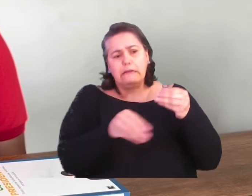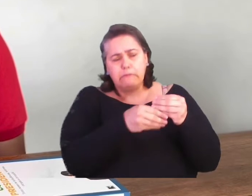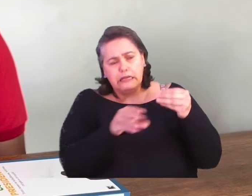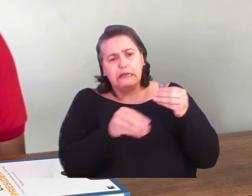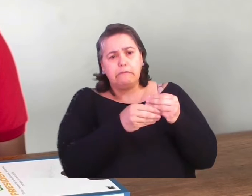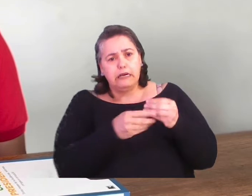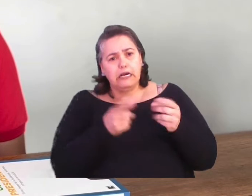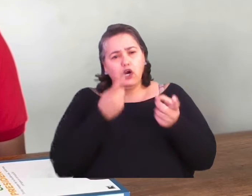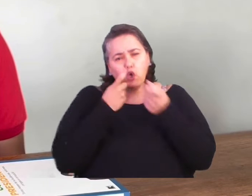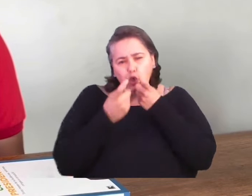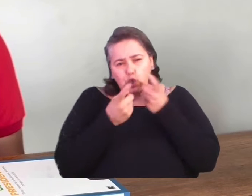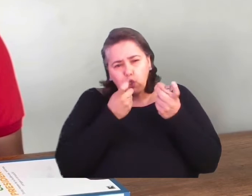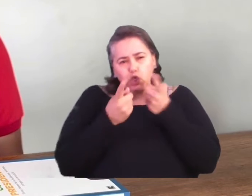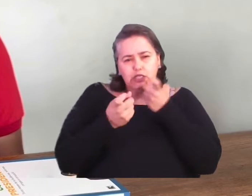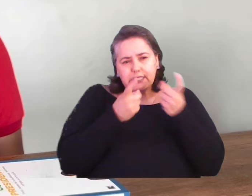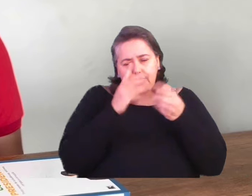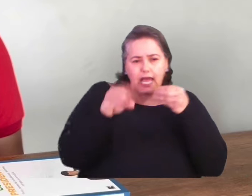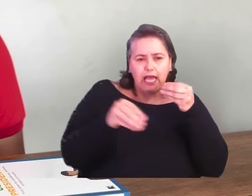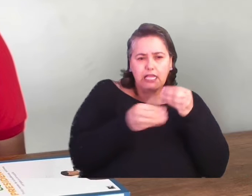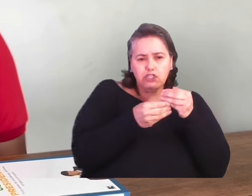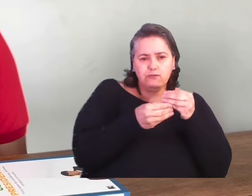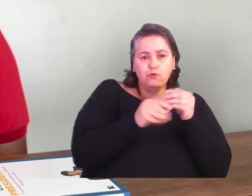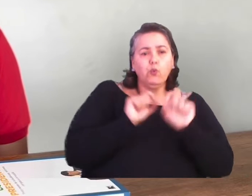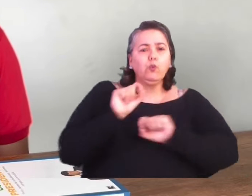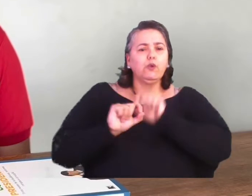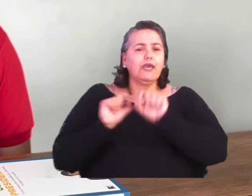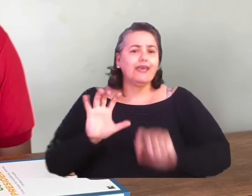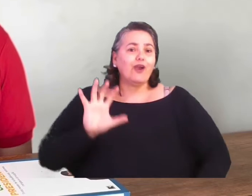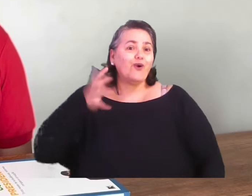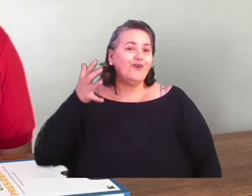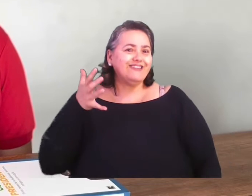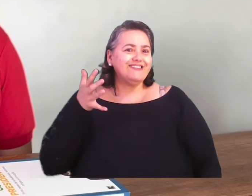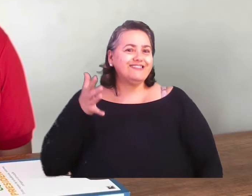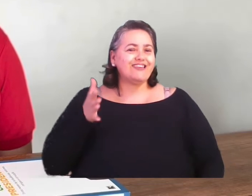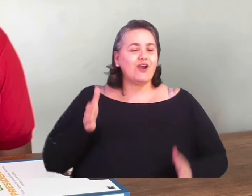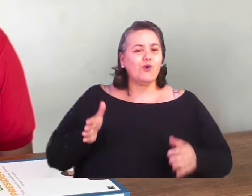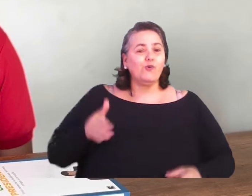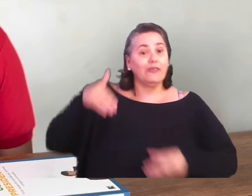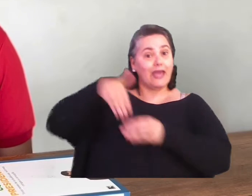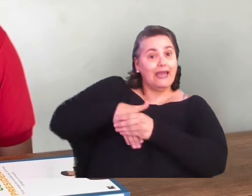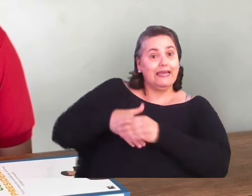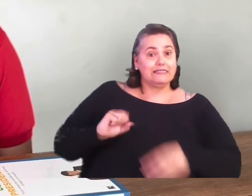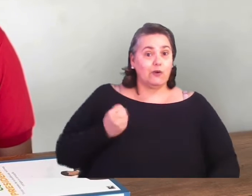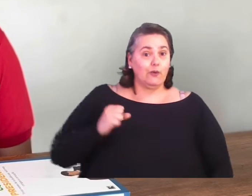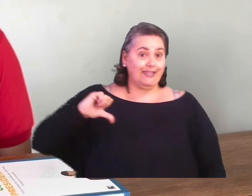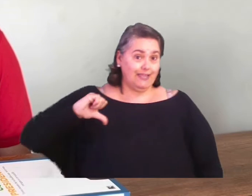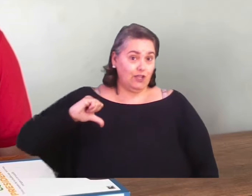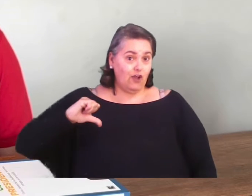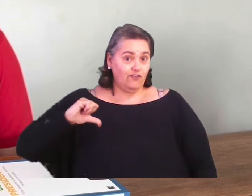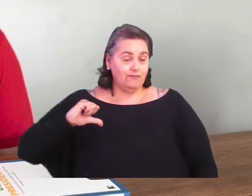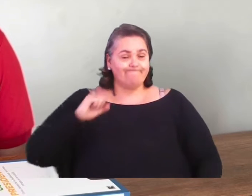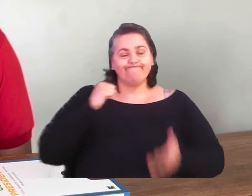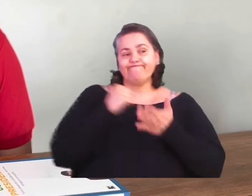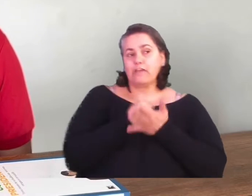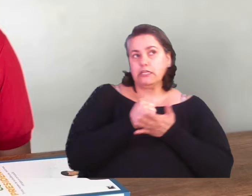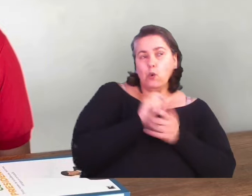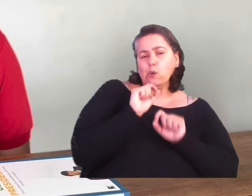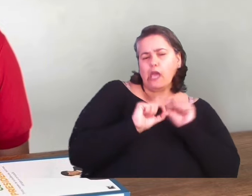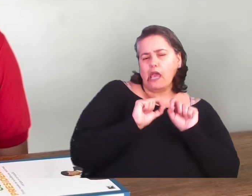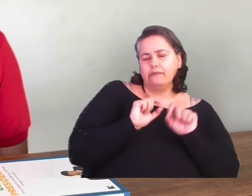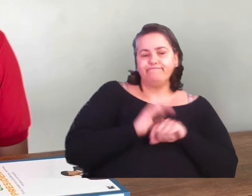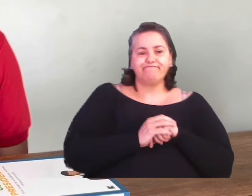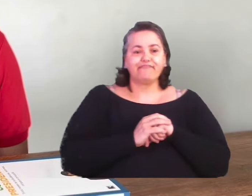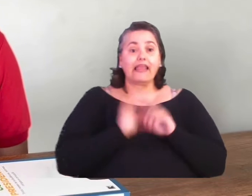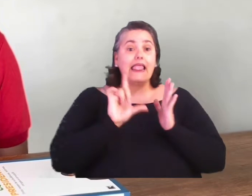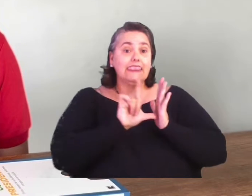considerações a título de curiosidade apenas, o que aconteceu naquela eleição então? Aconteceu basicamente o